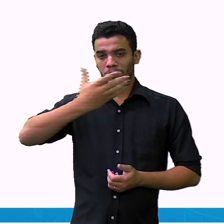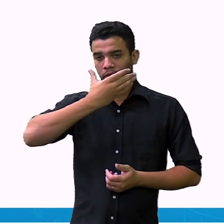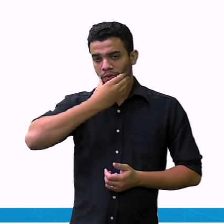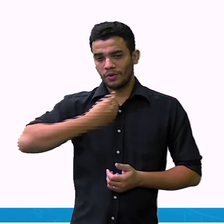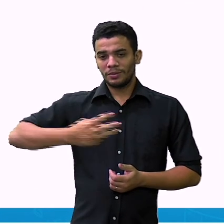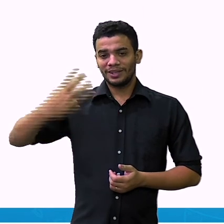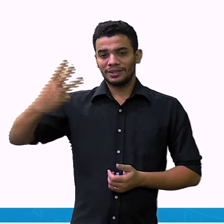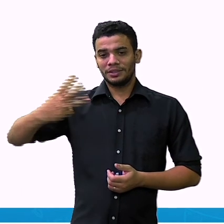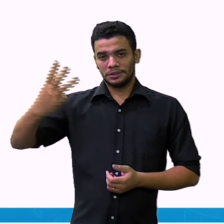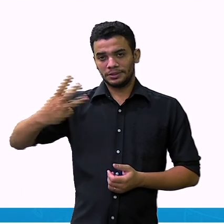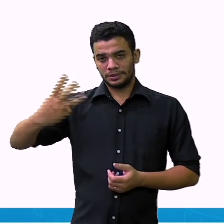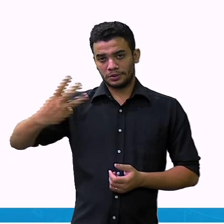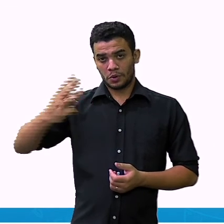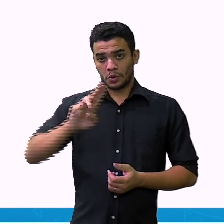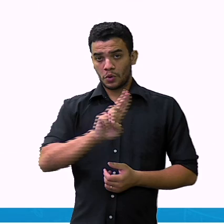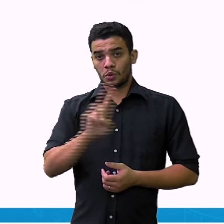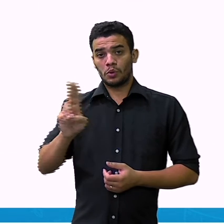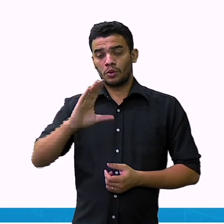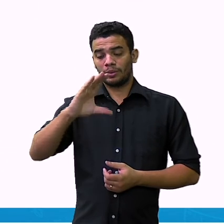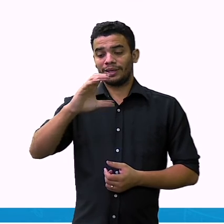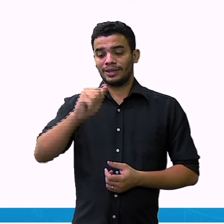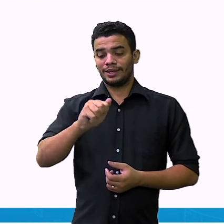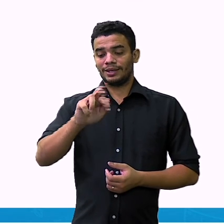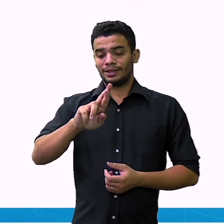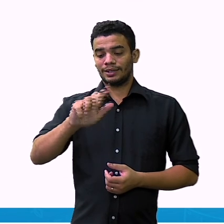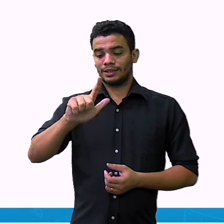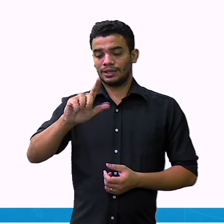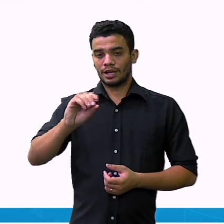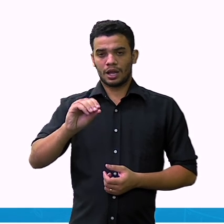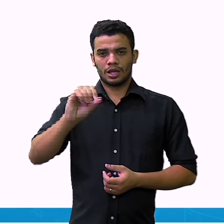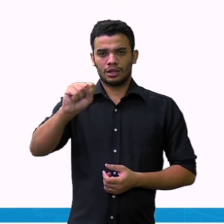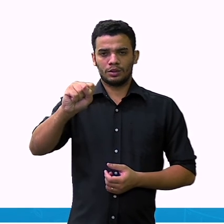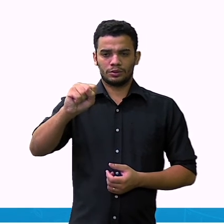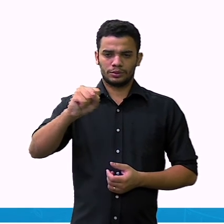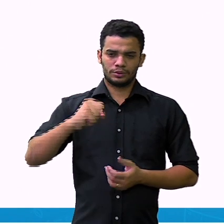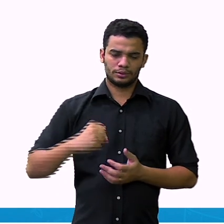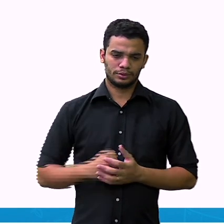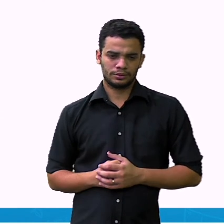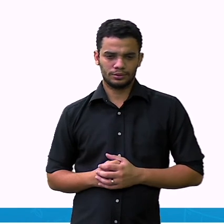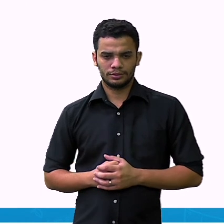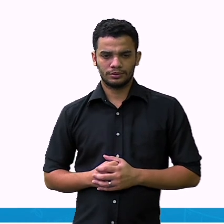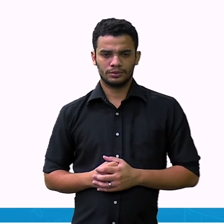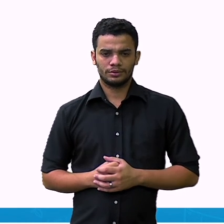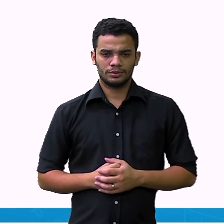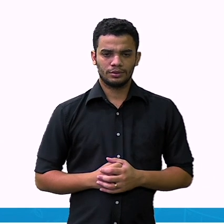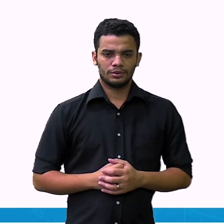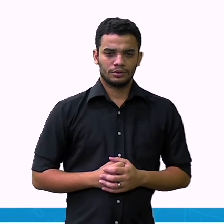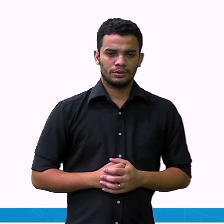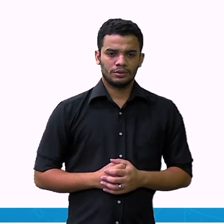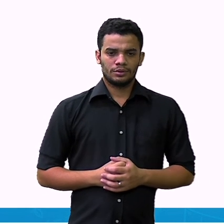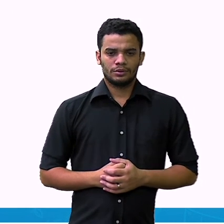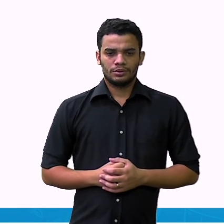Então, quem foi aqui que produziu menos chaves? Foi o Carlos. Deixa eu apagar aqui.